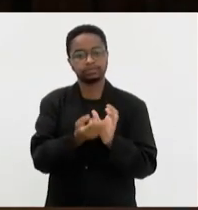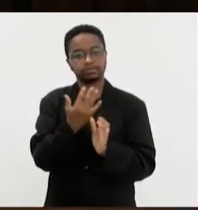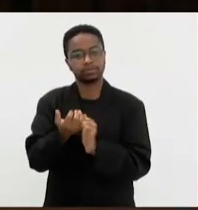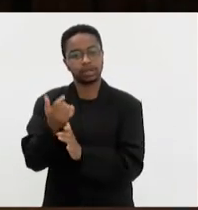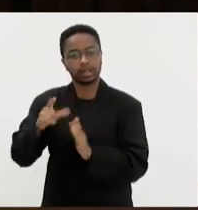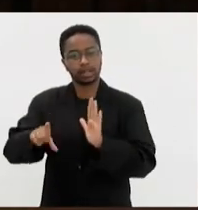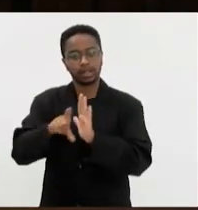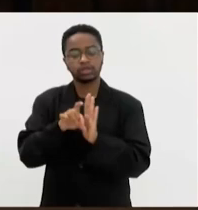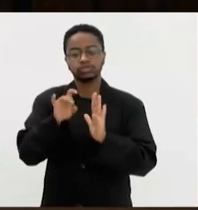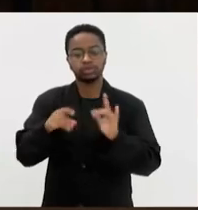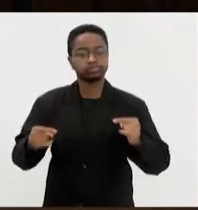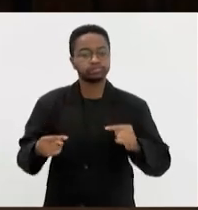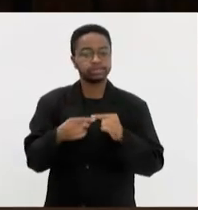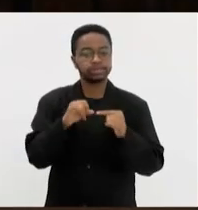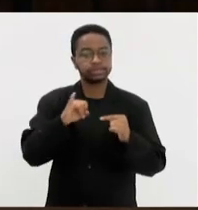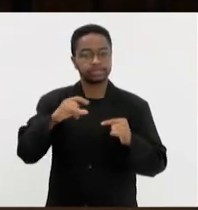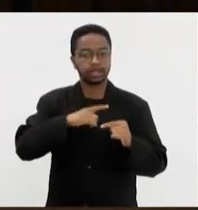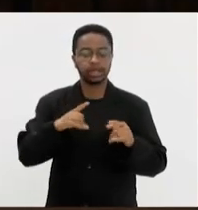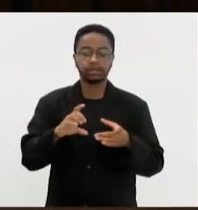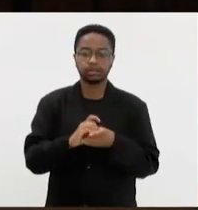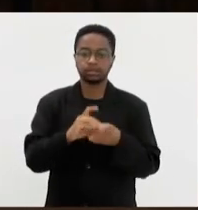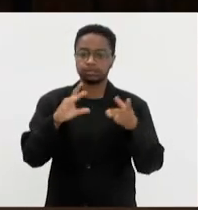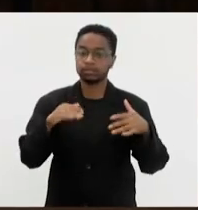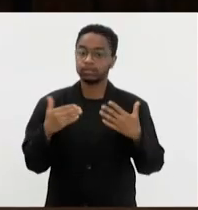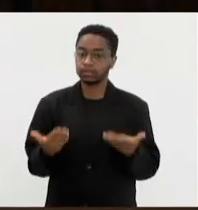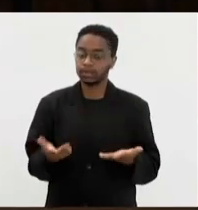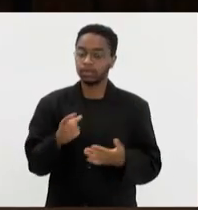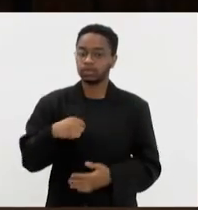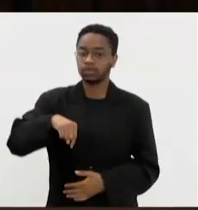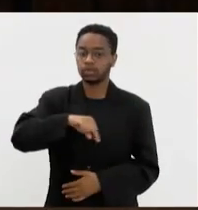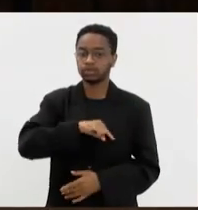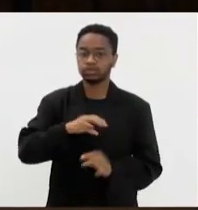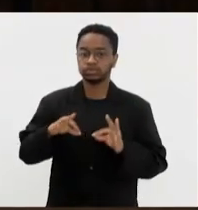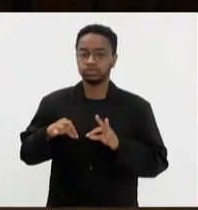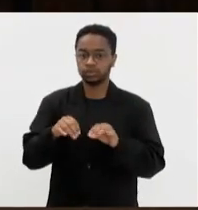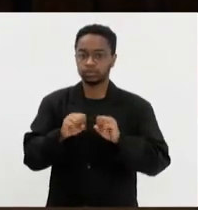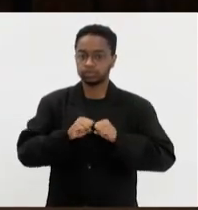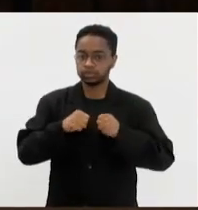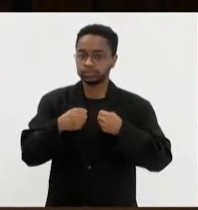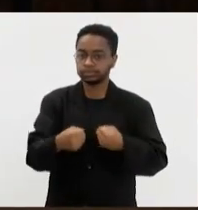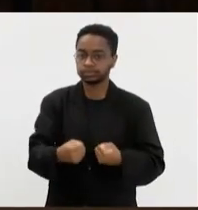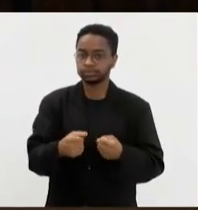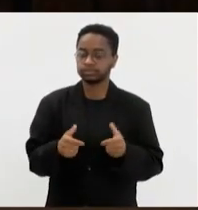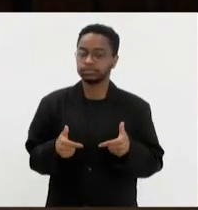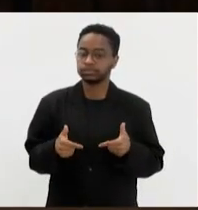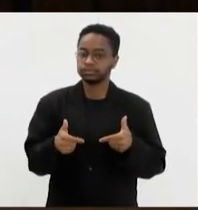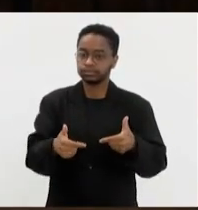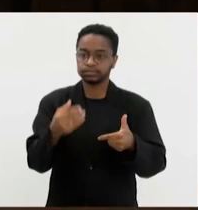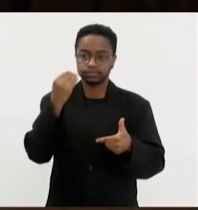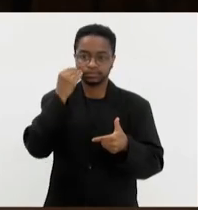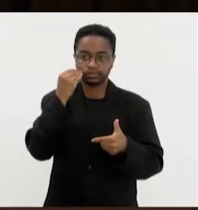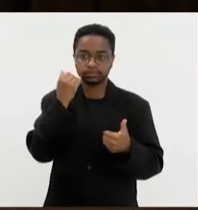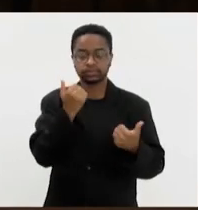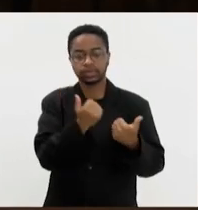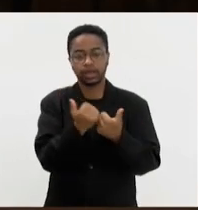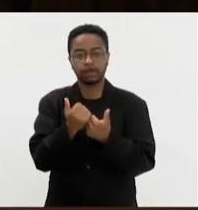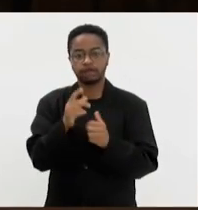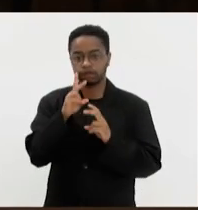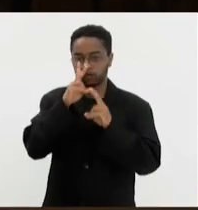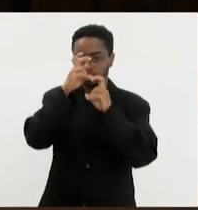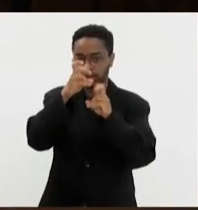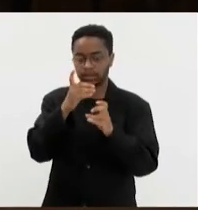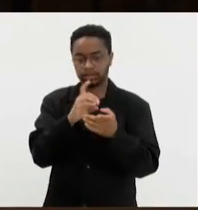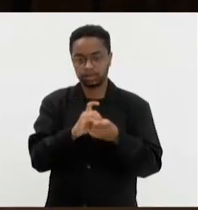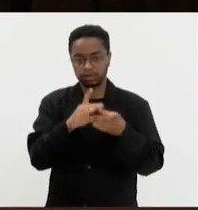democracia e portanto o esforço que todos nós eh fazemos para fortalecer a democracia é um